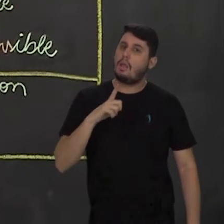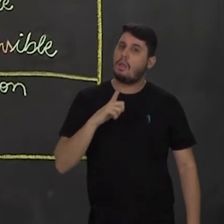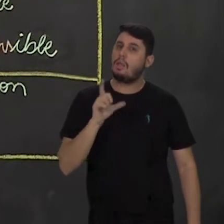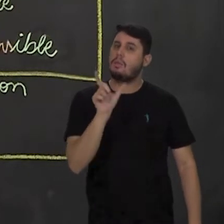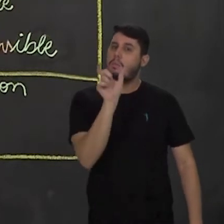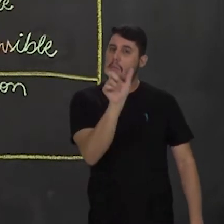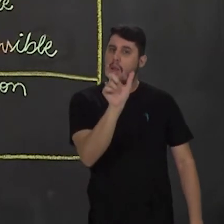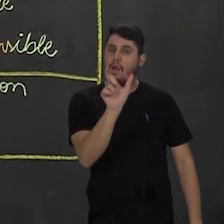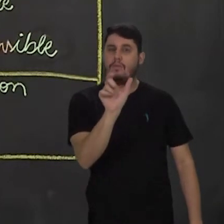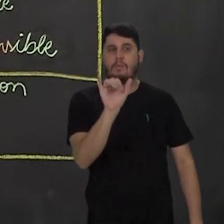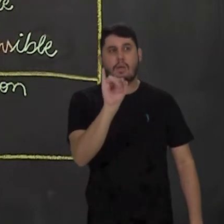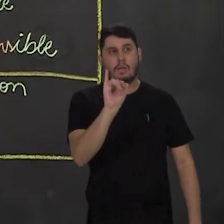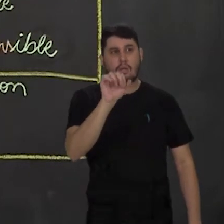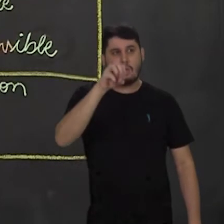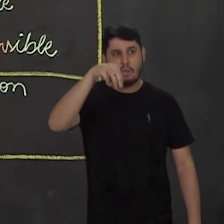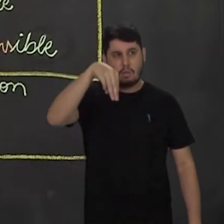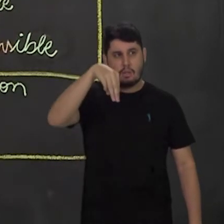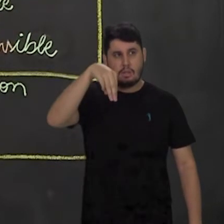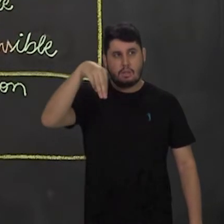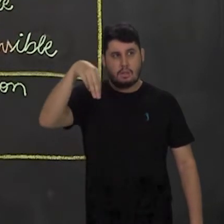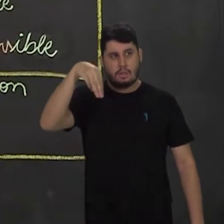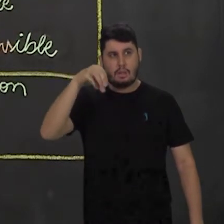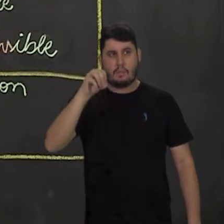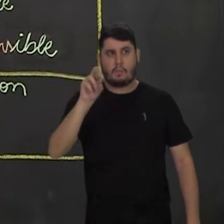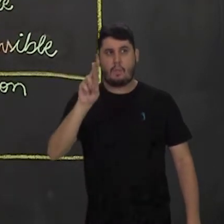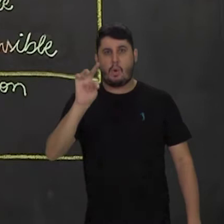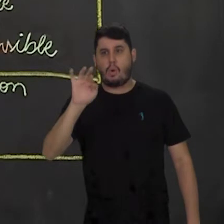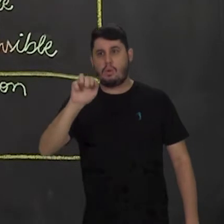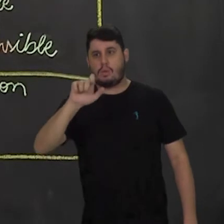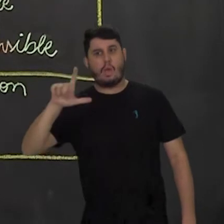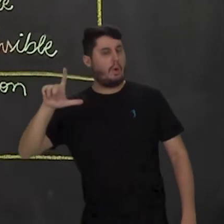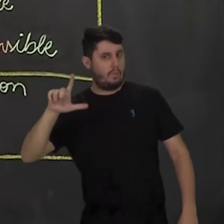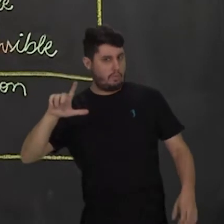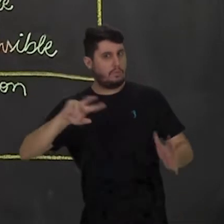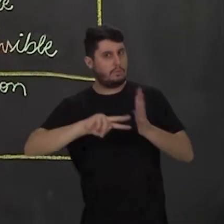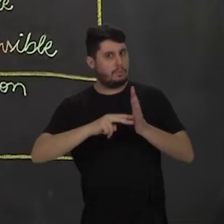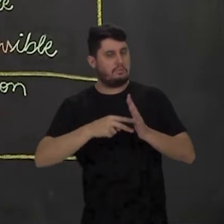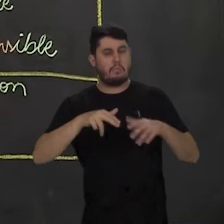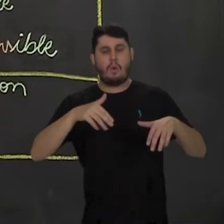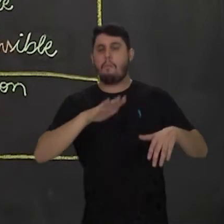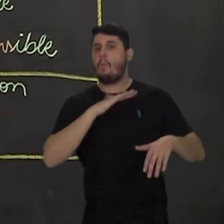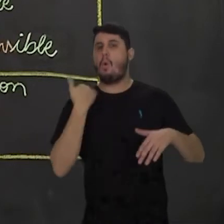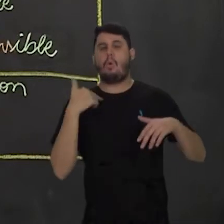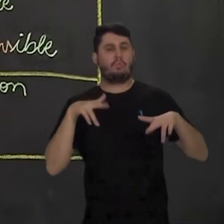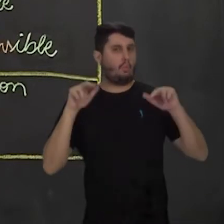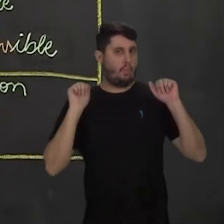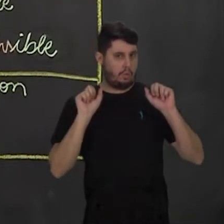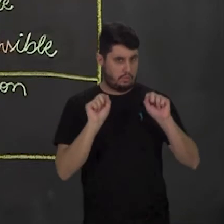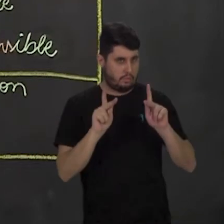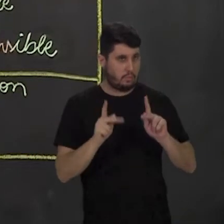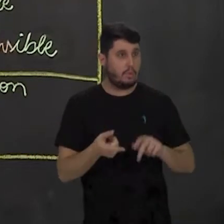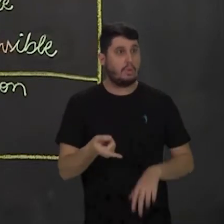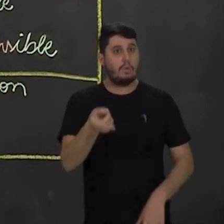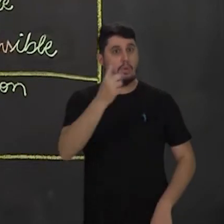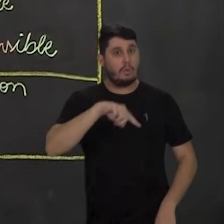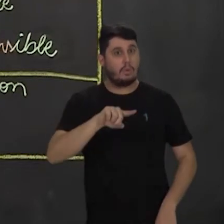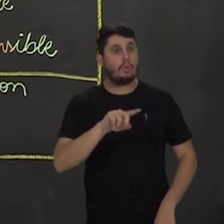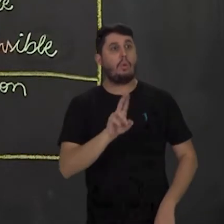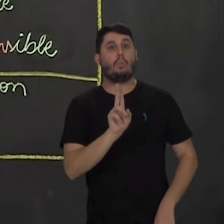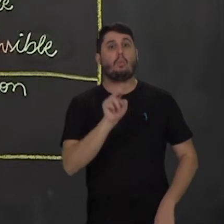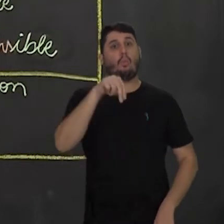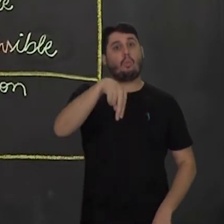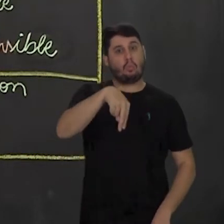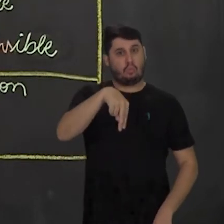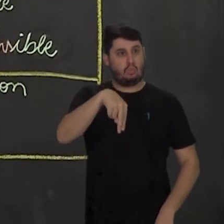palavra immortal, ok? Um outro prefixo também muito usado é o un. Você tem